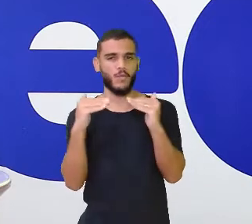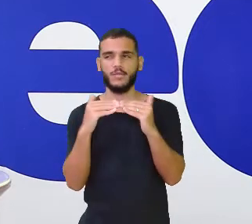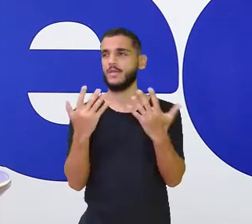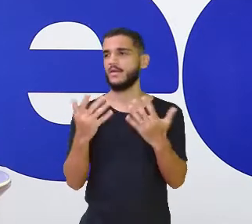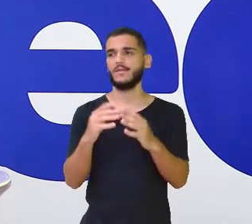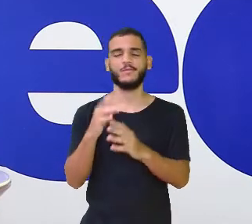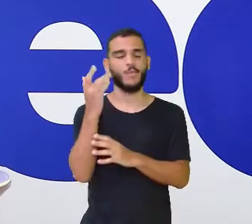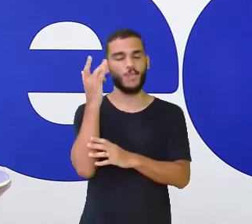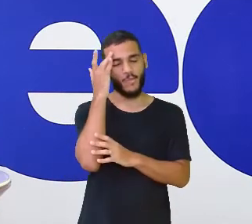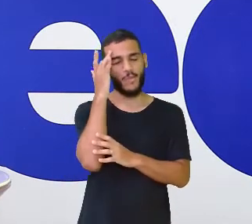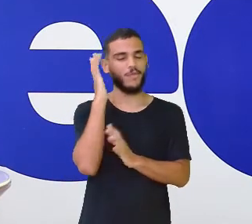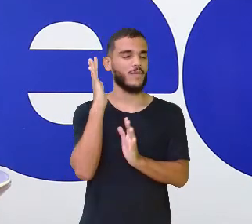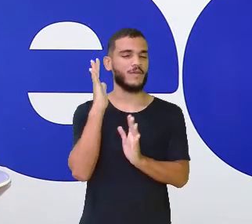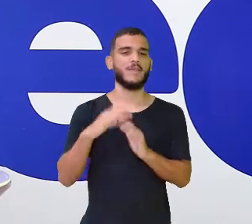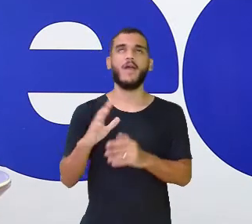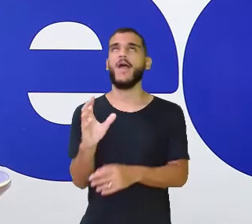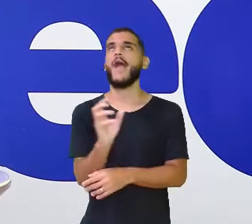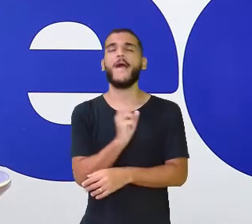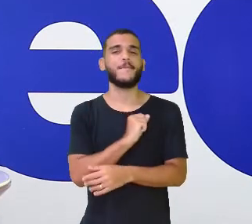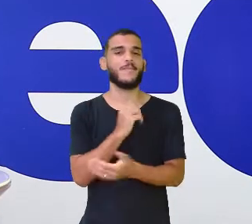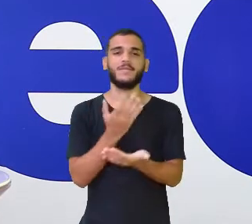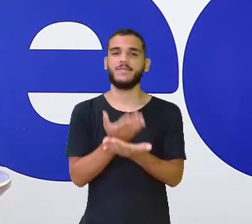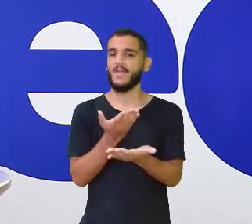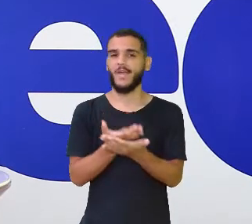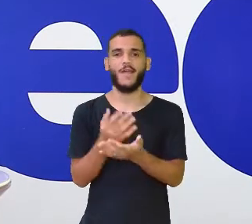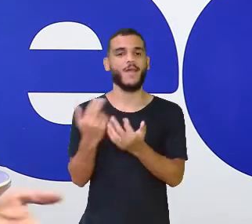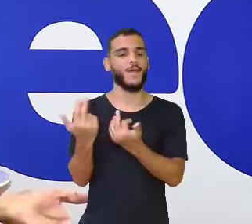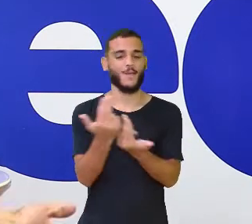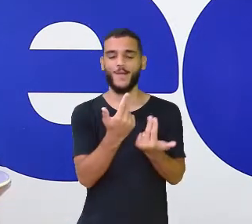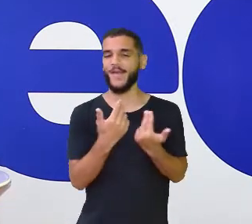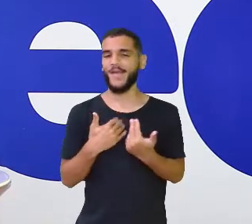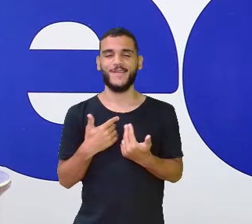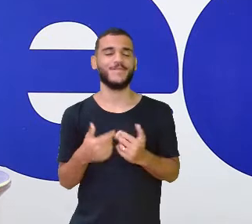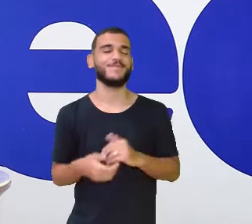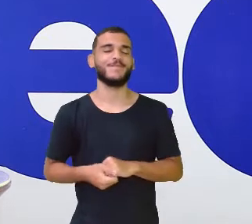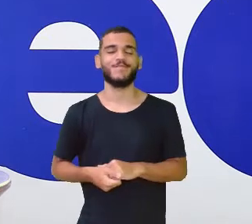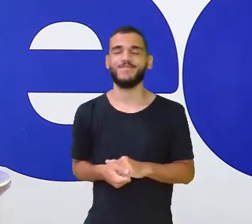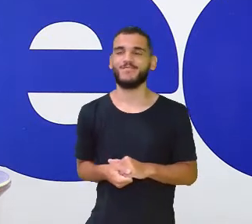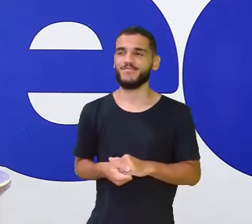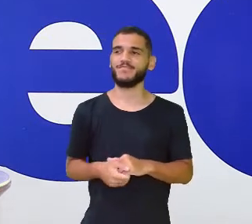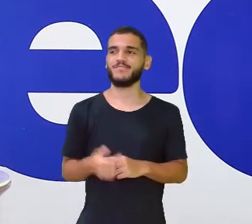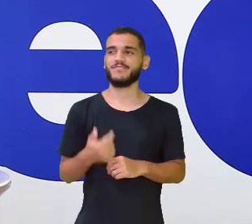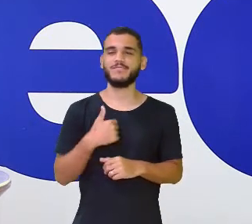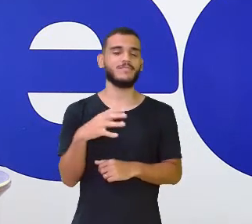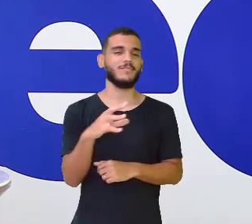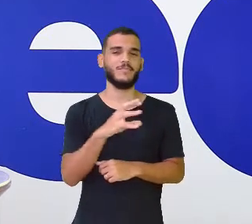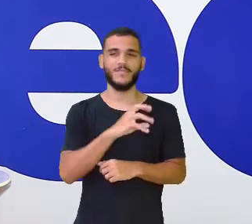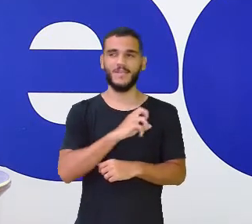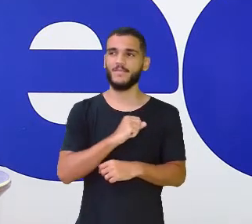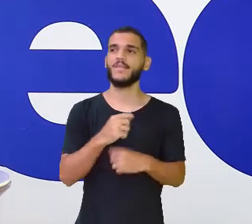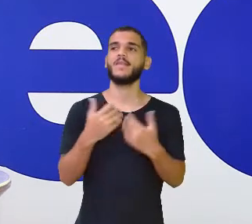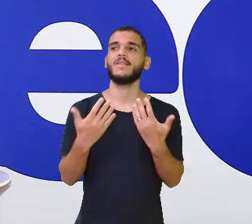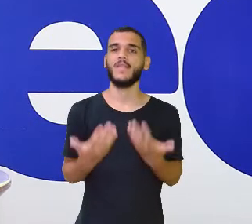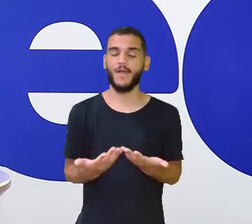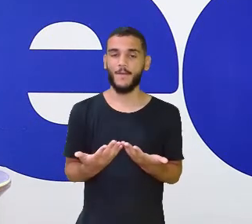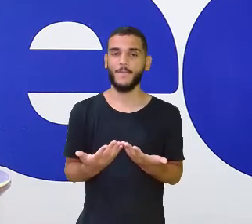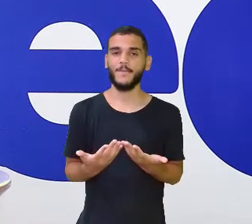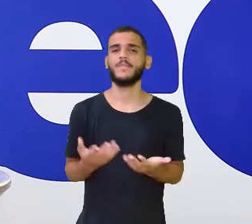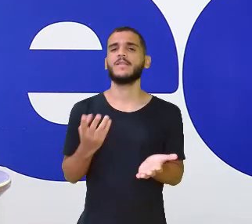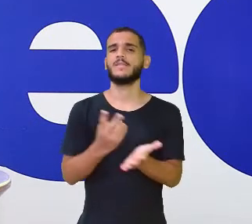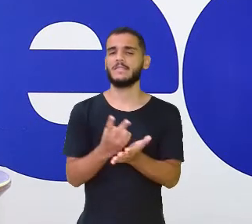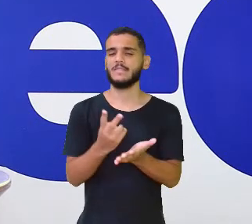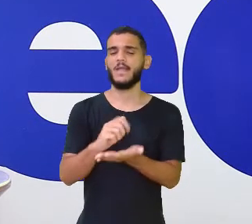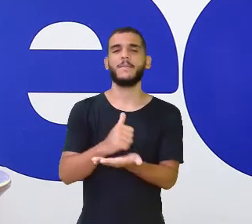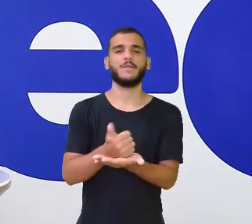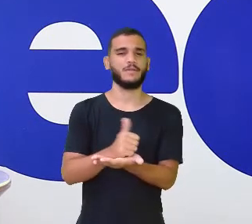Aqui amando a aula, né, minha gente? Igual a mim. Eu amo essas aulas assim, professora Sinara. Então bom. Então lembrando, olha, gente, a gente sempre joga